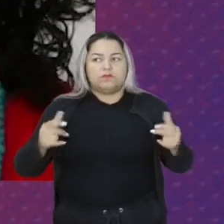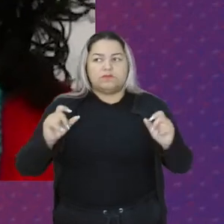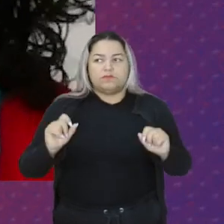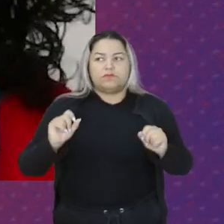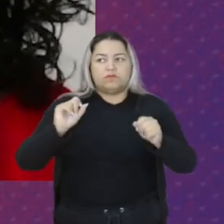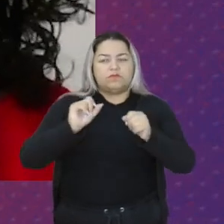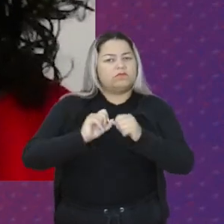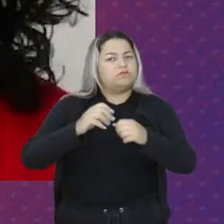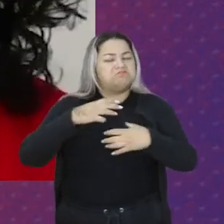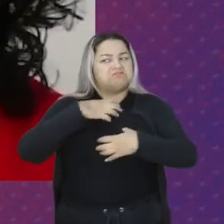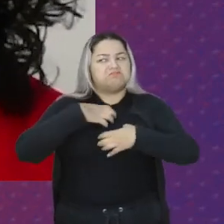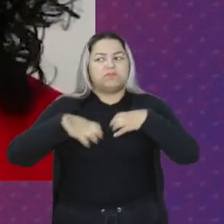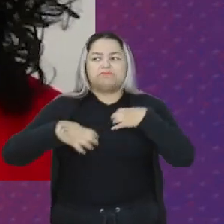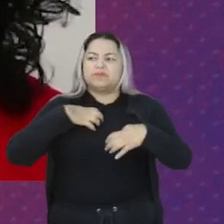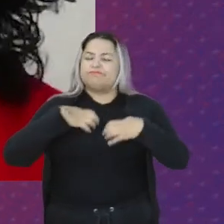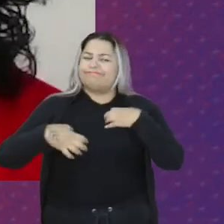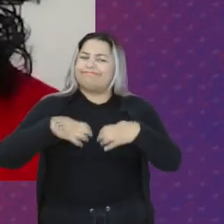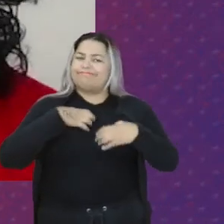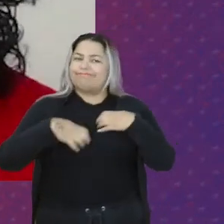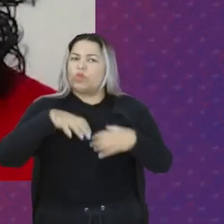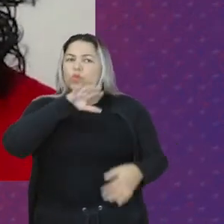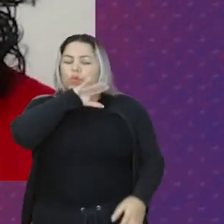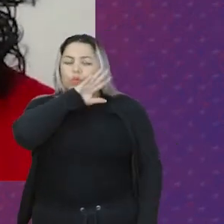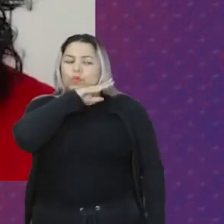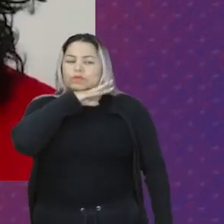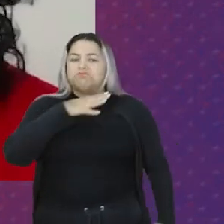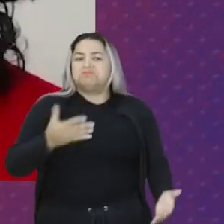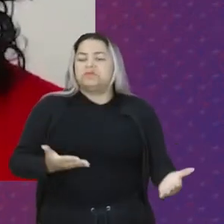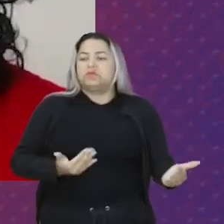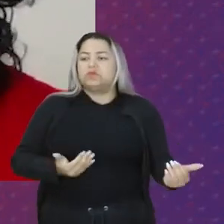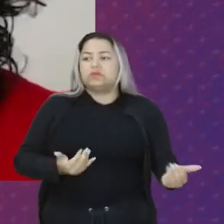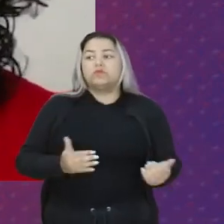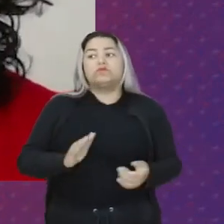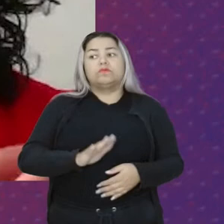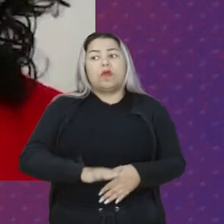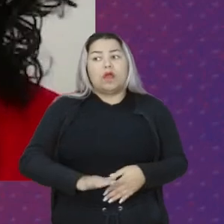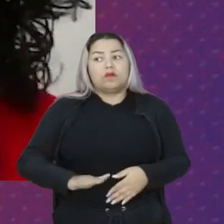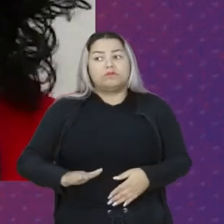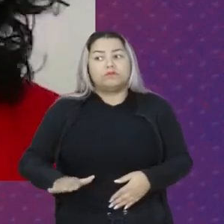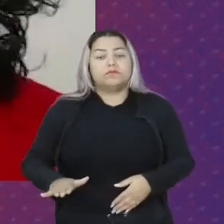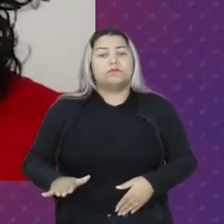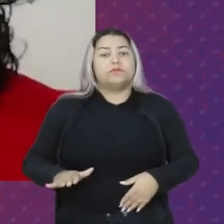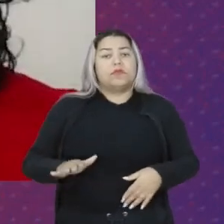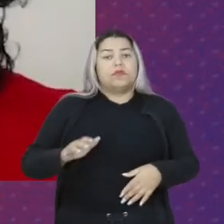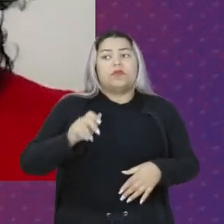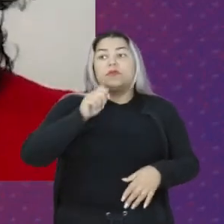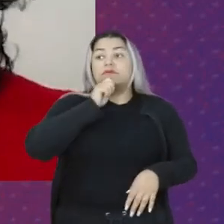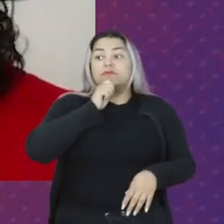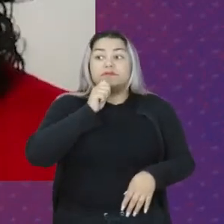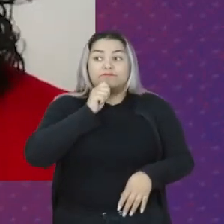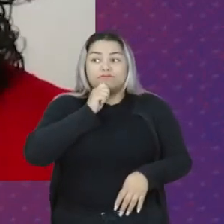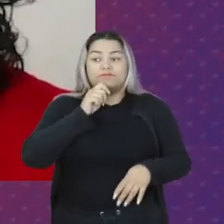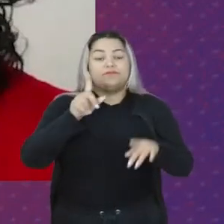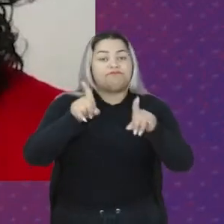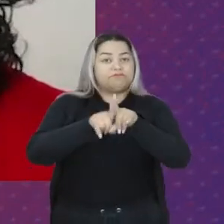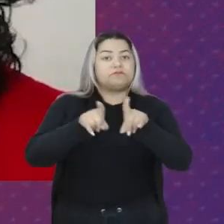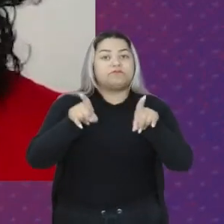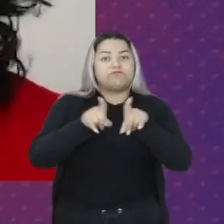um desconforto nessa criança ou no adolescente. Porém, ainda essa criança ou